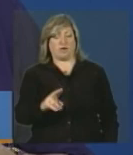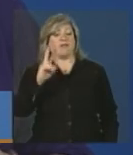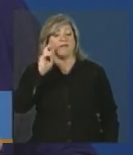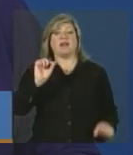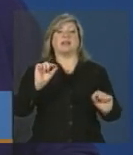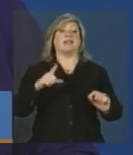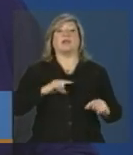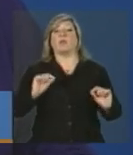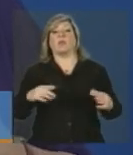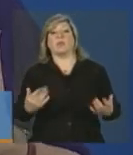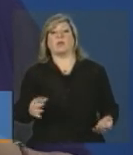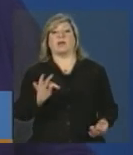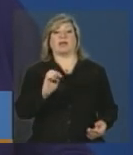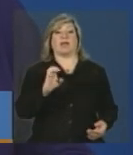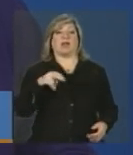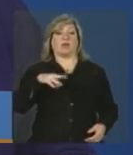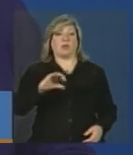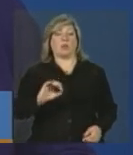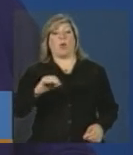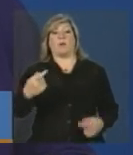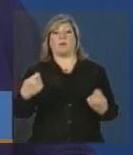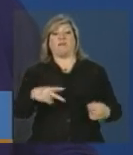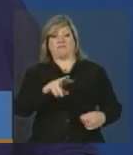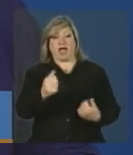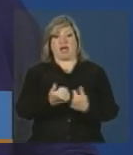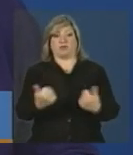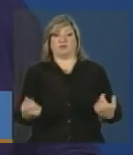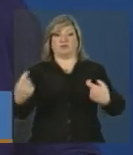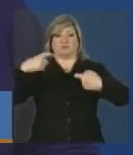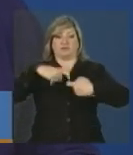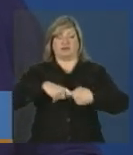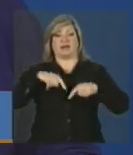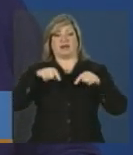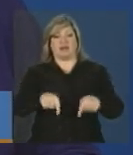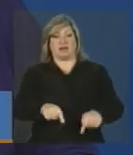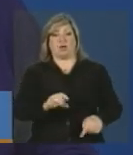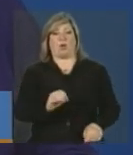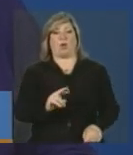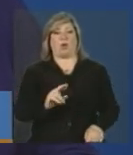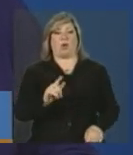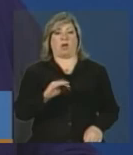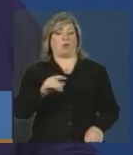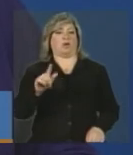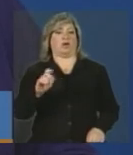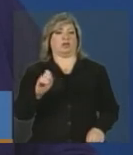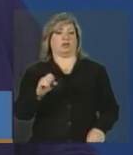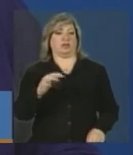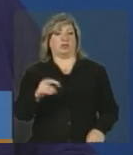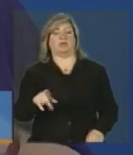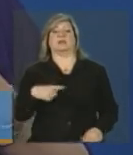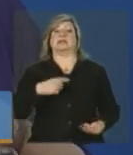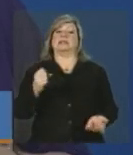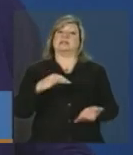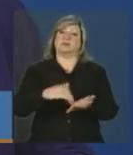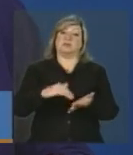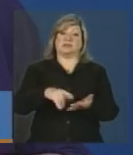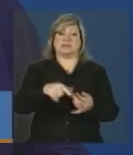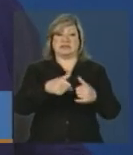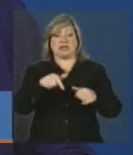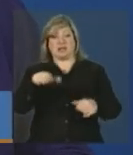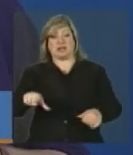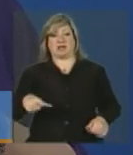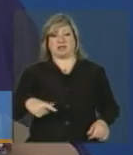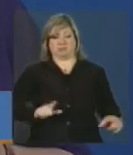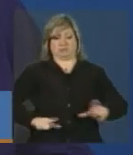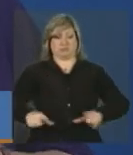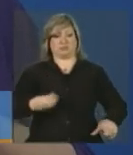técnico que vai ser adjunto vinculado a esse órgão gestor, se o secretário está lá com mandato